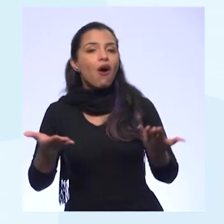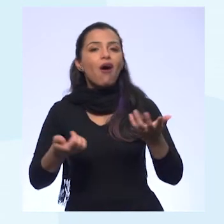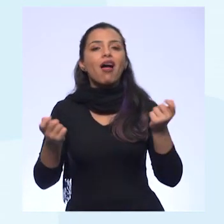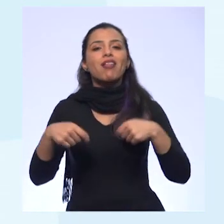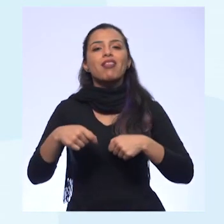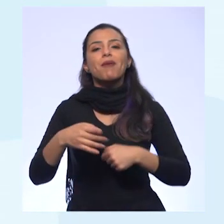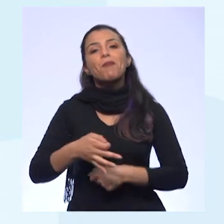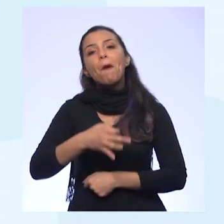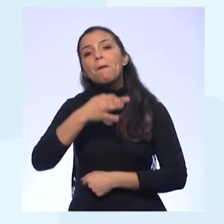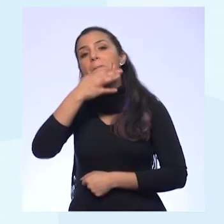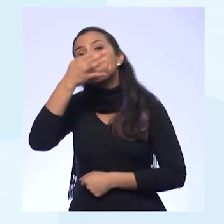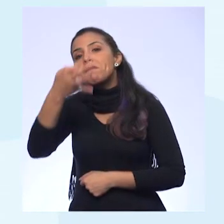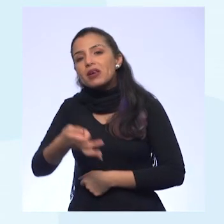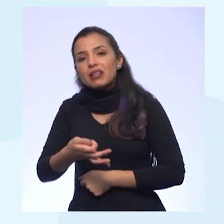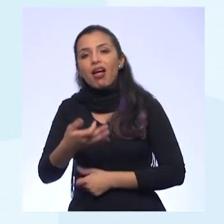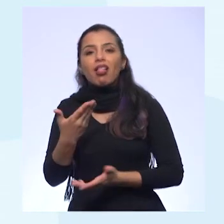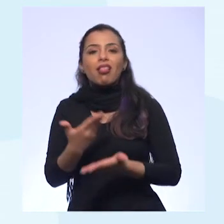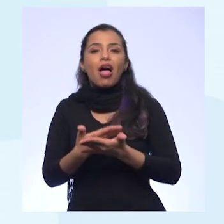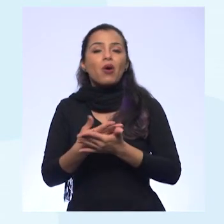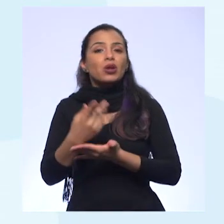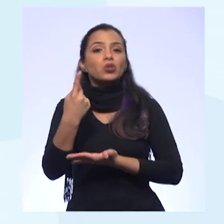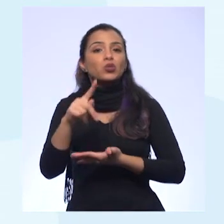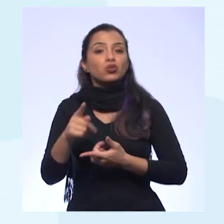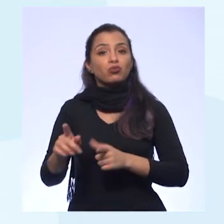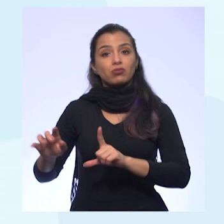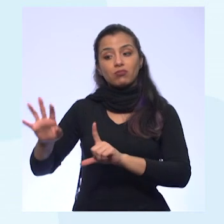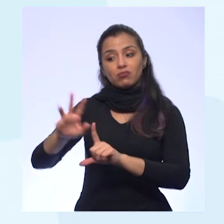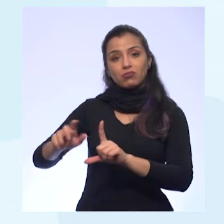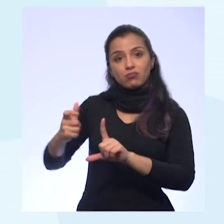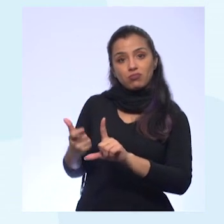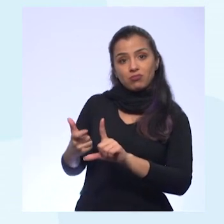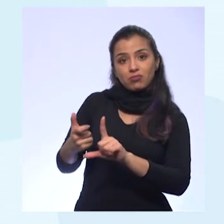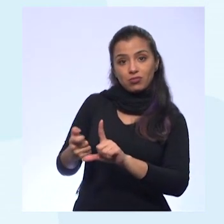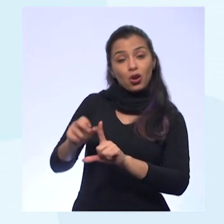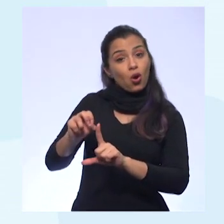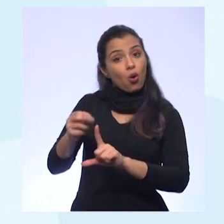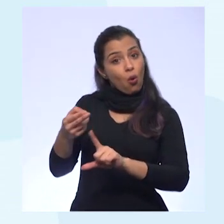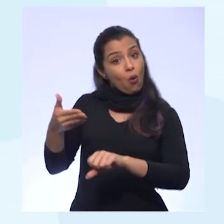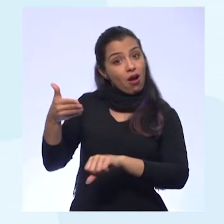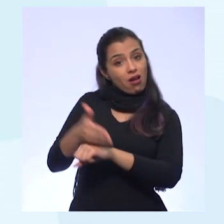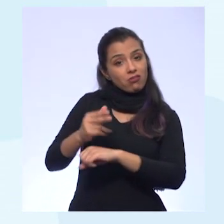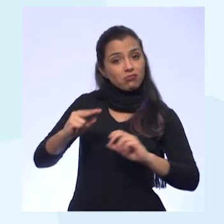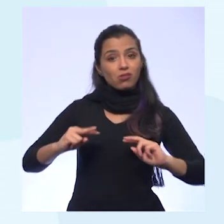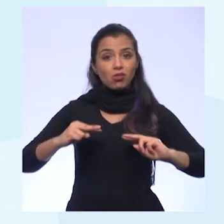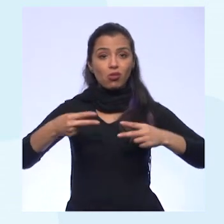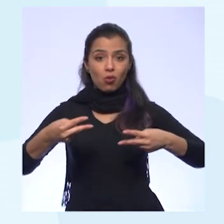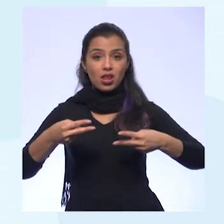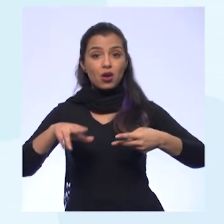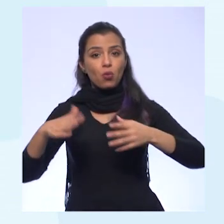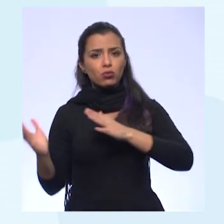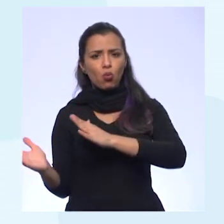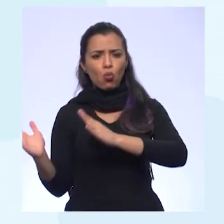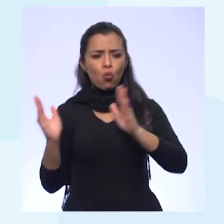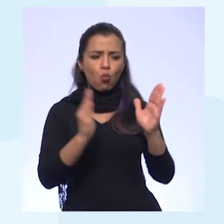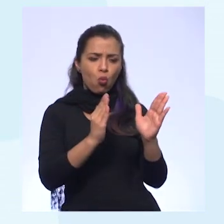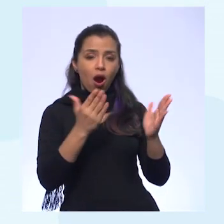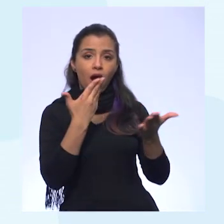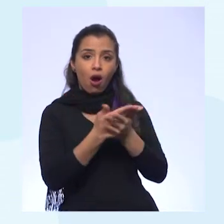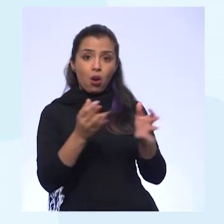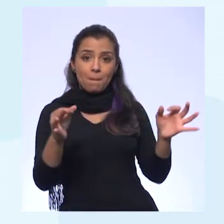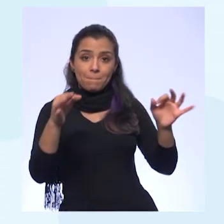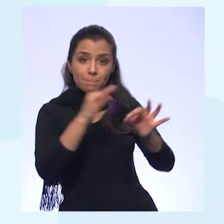dizer o que achou das suas aulas. Você pode usar o QR Code ou entrar pelo link no final de cada aula e deixar a